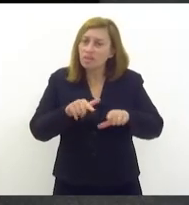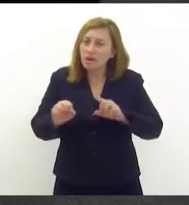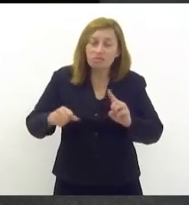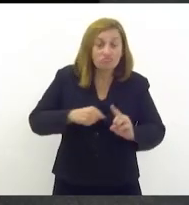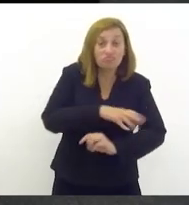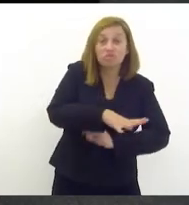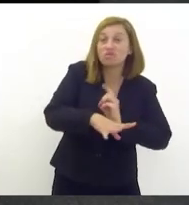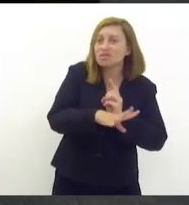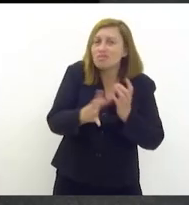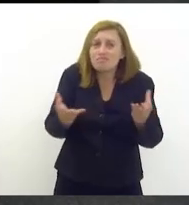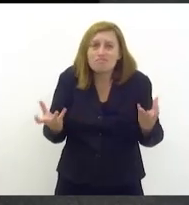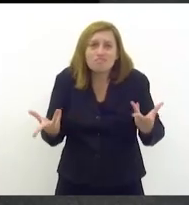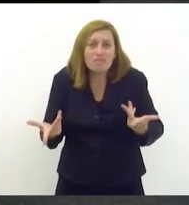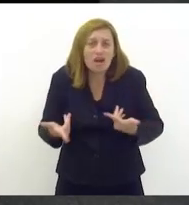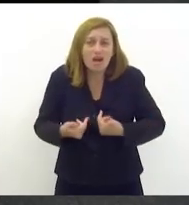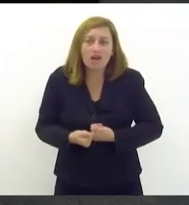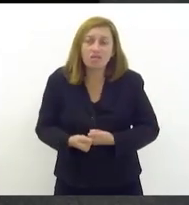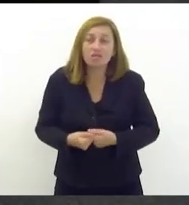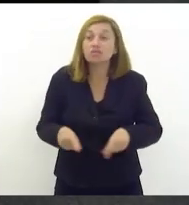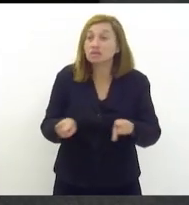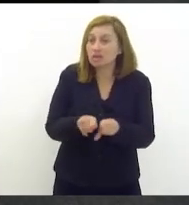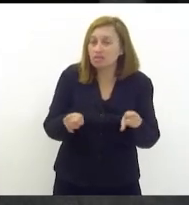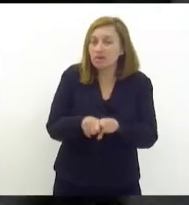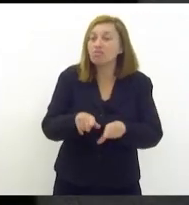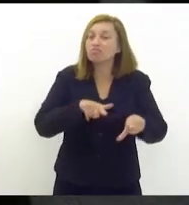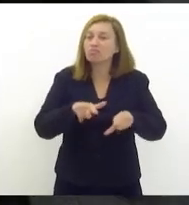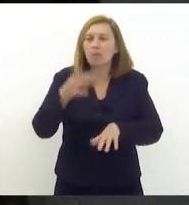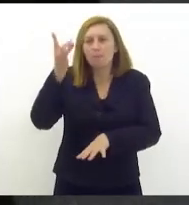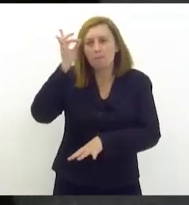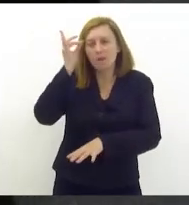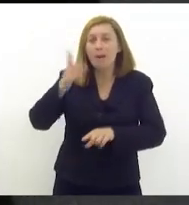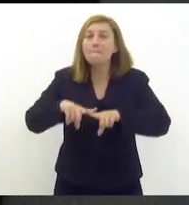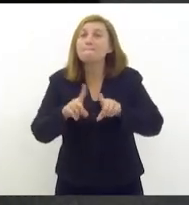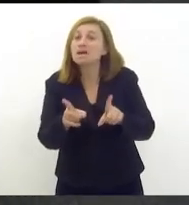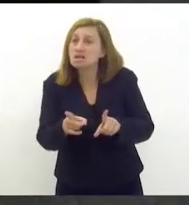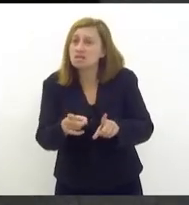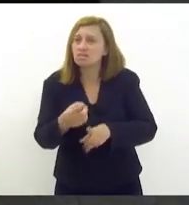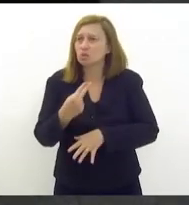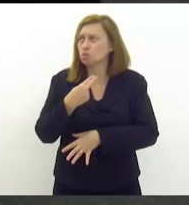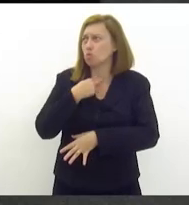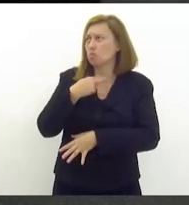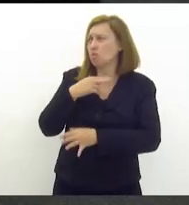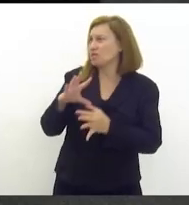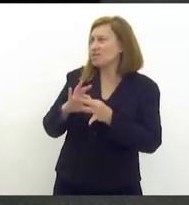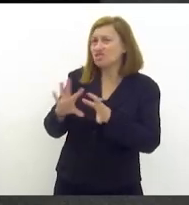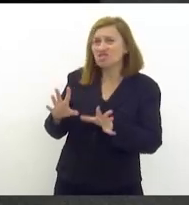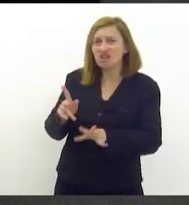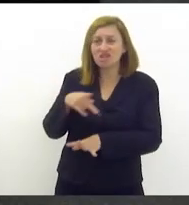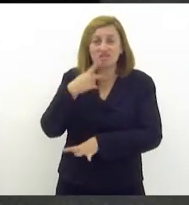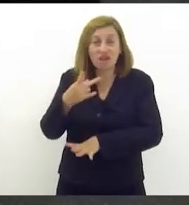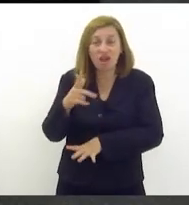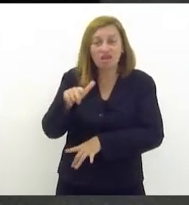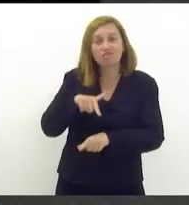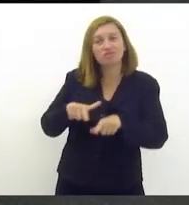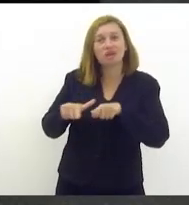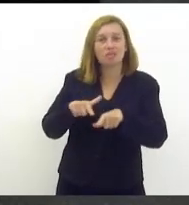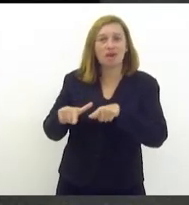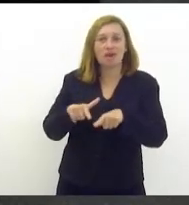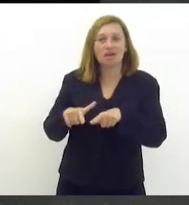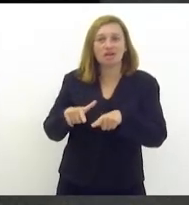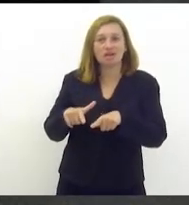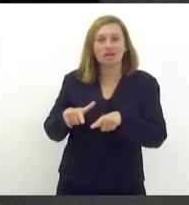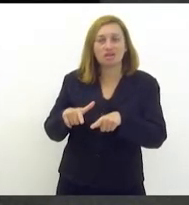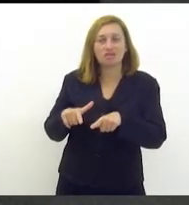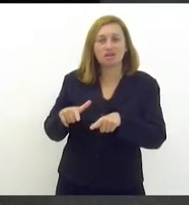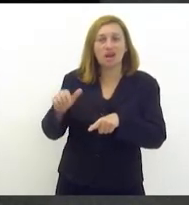belíssima além do trabalho espiritual mas eu não posso deixar aqui de frisado trabalho feito